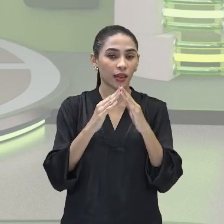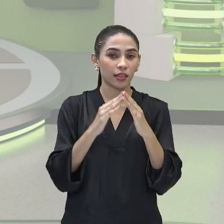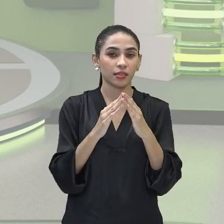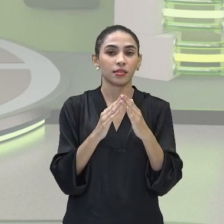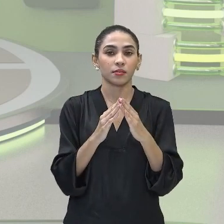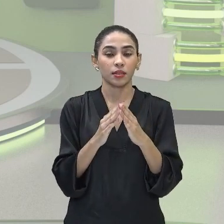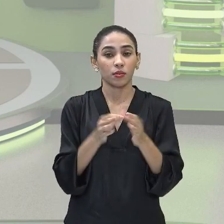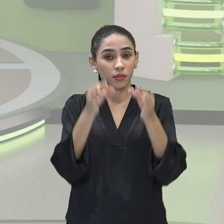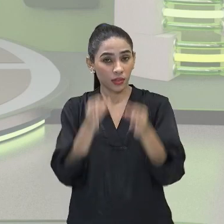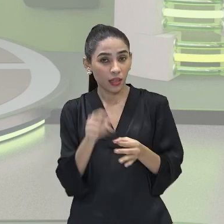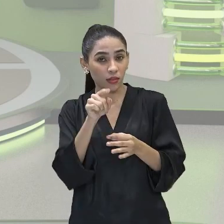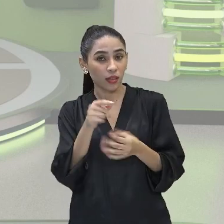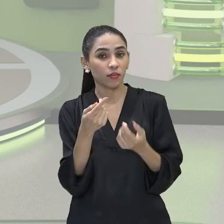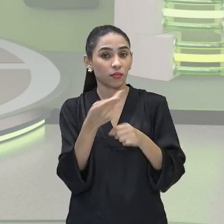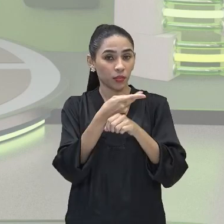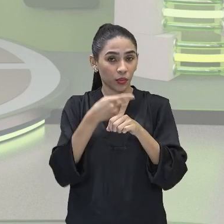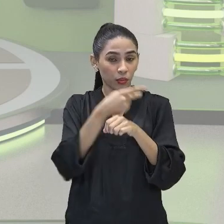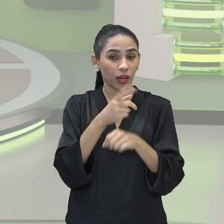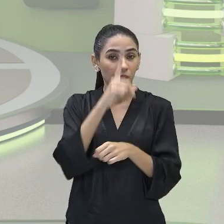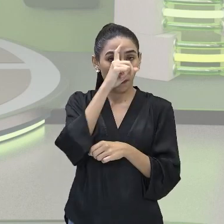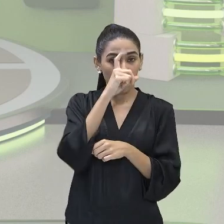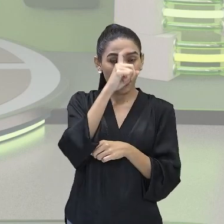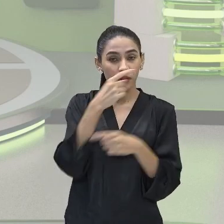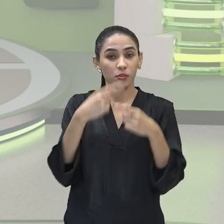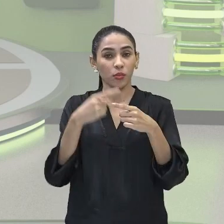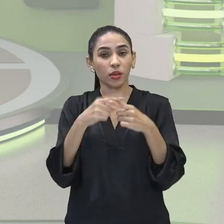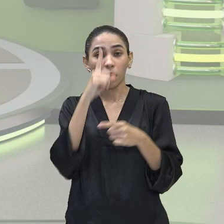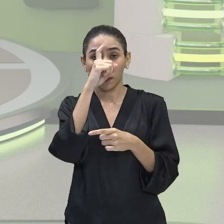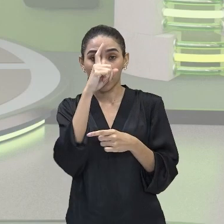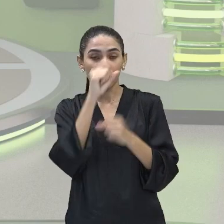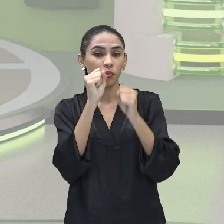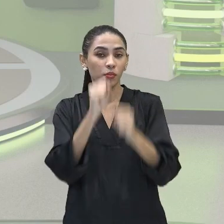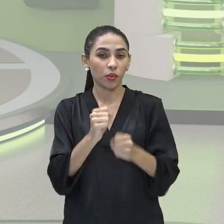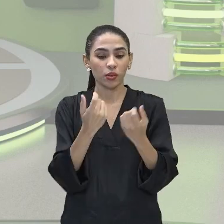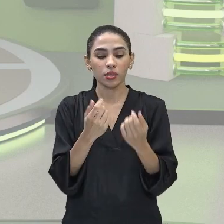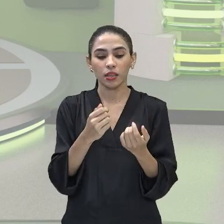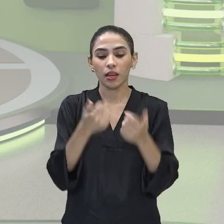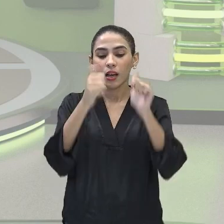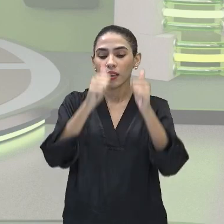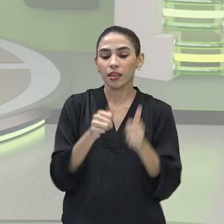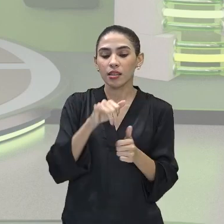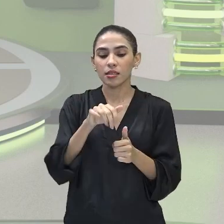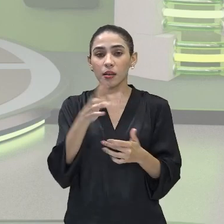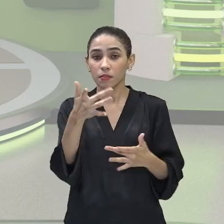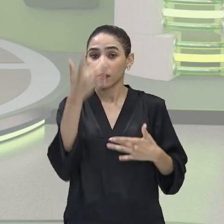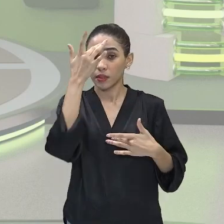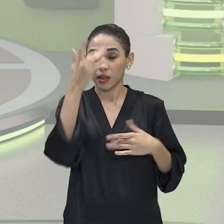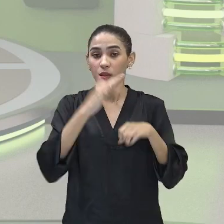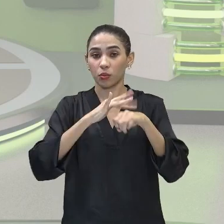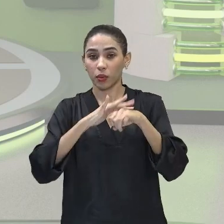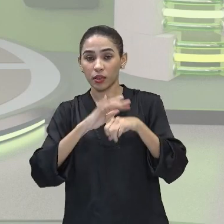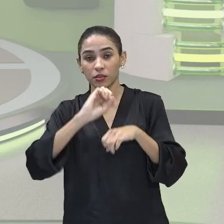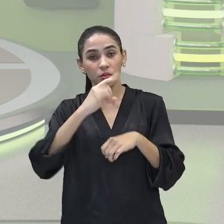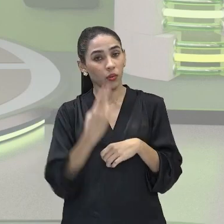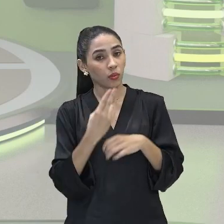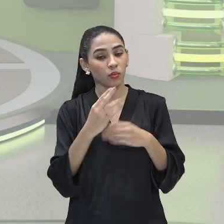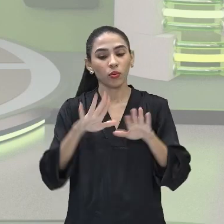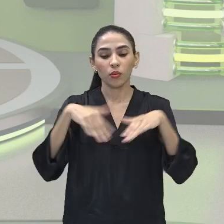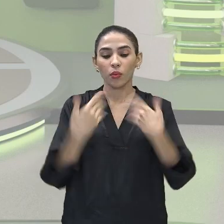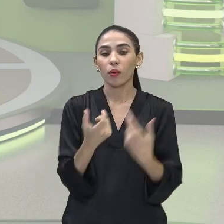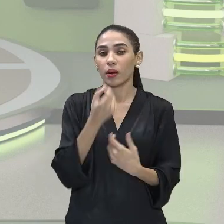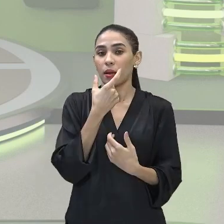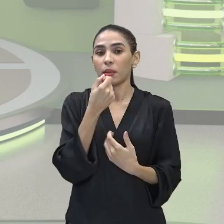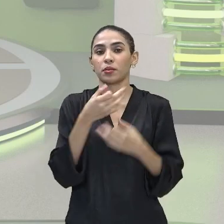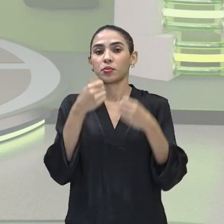O certo é buscar ajuda médica, porque é o médico que pode identificar se a pessoa realmente está doente e qual